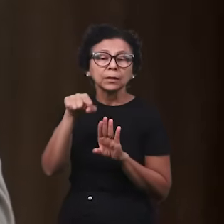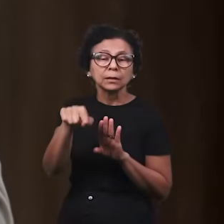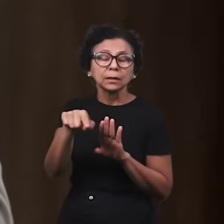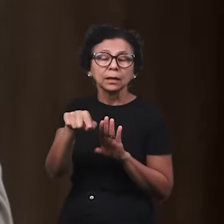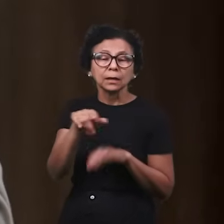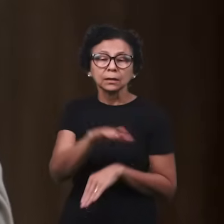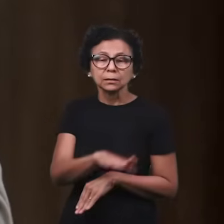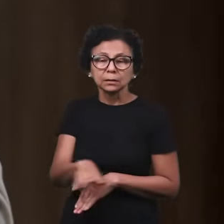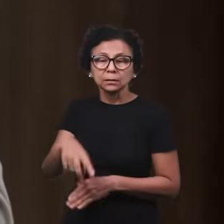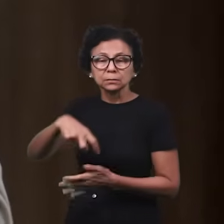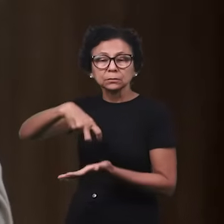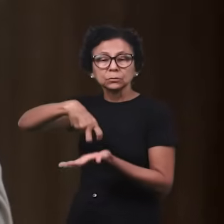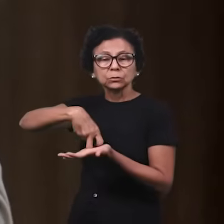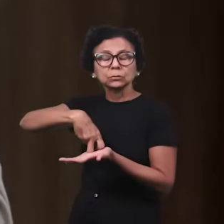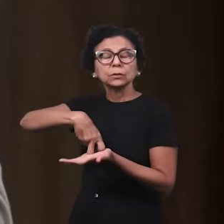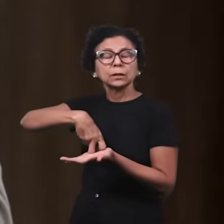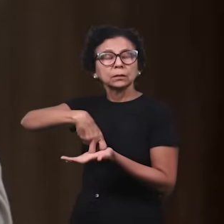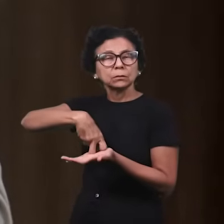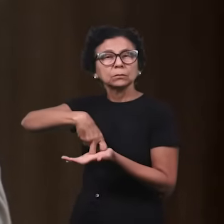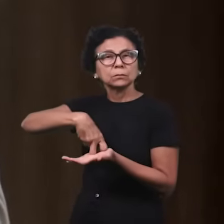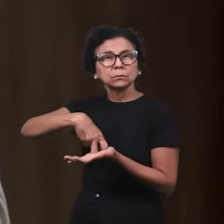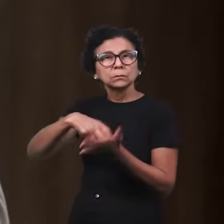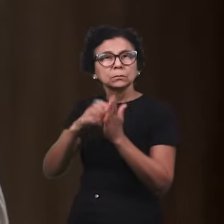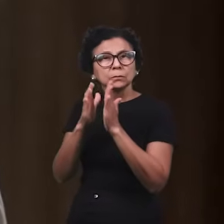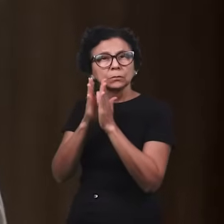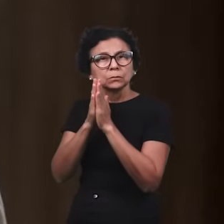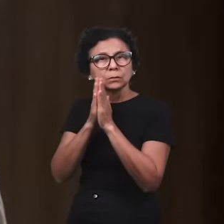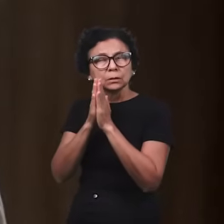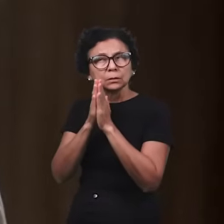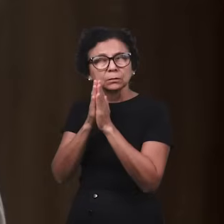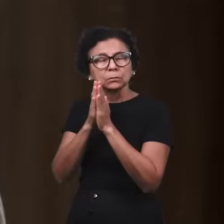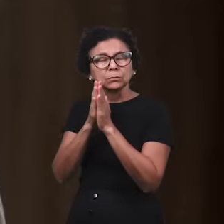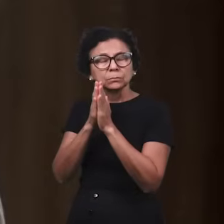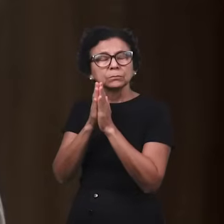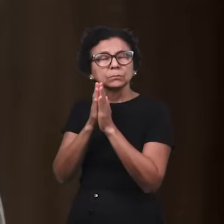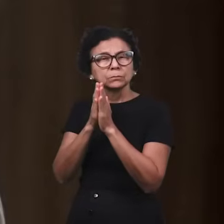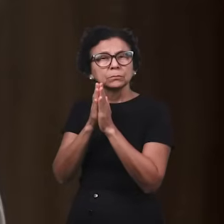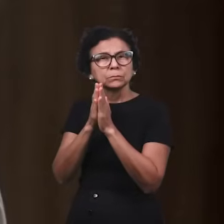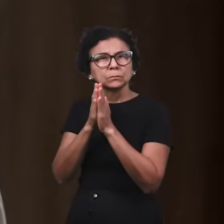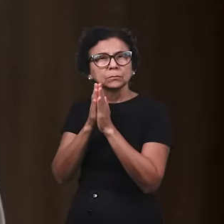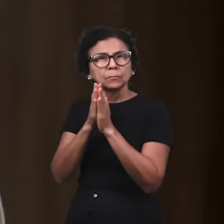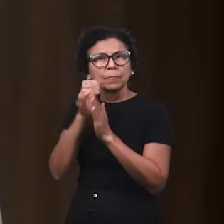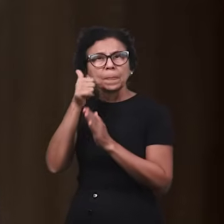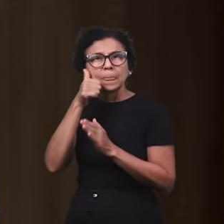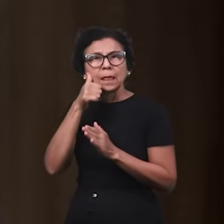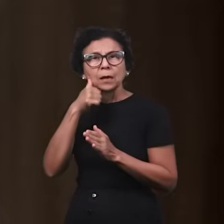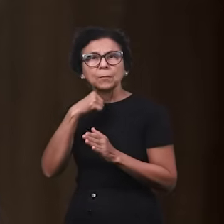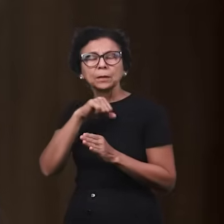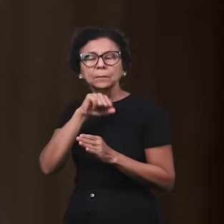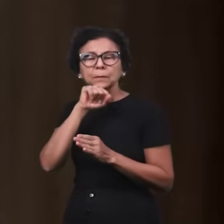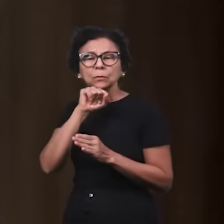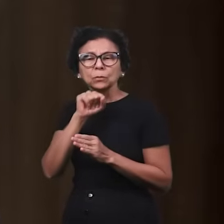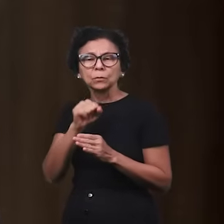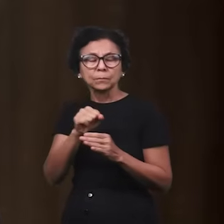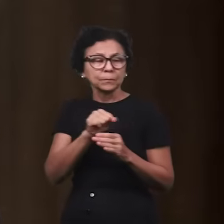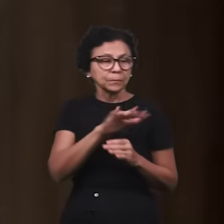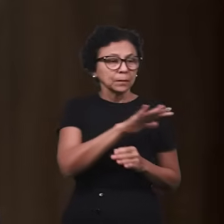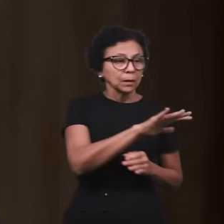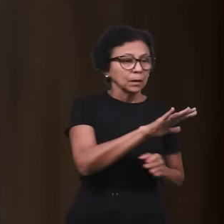estava de joelhos no quarto, orando na cama dele. Ela pegou o celular e começou a